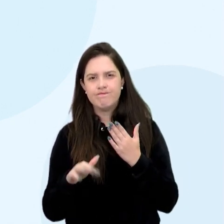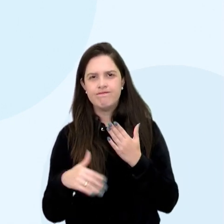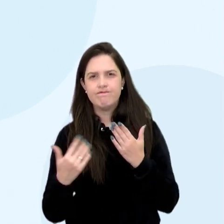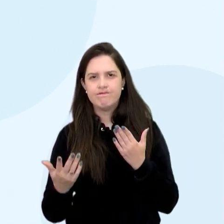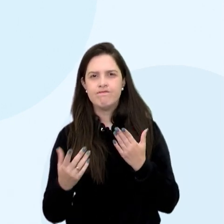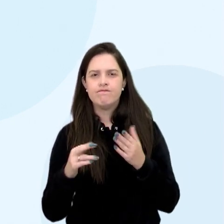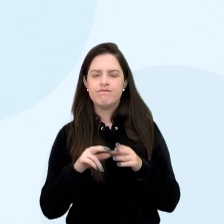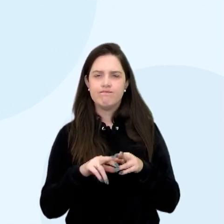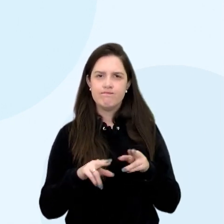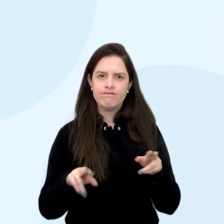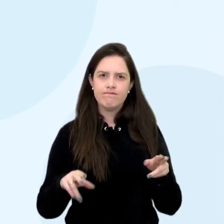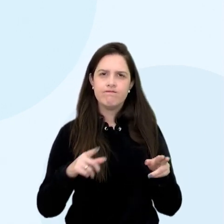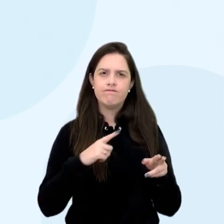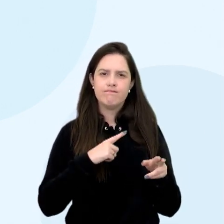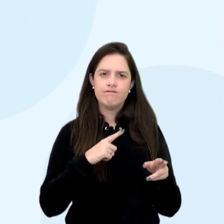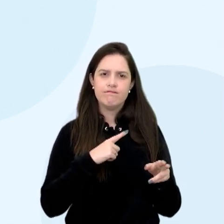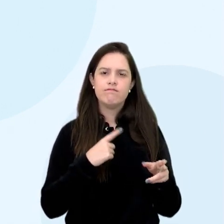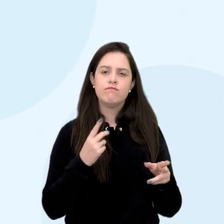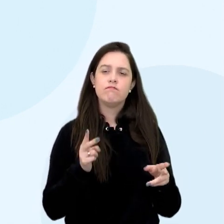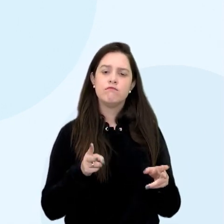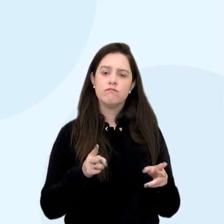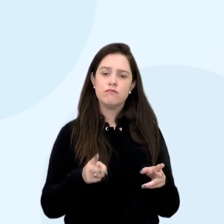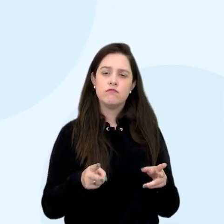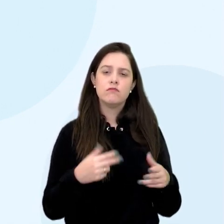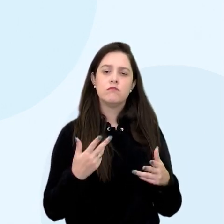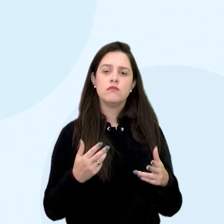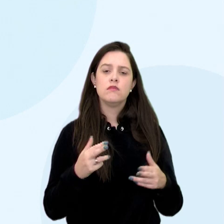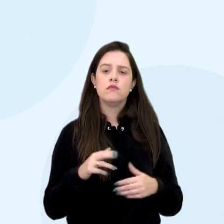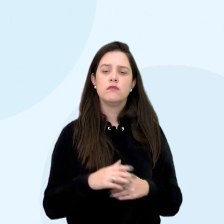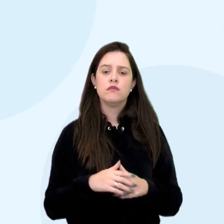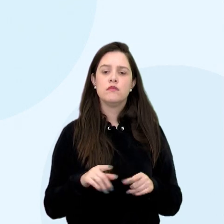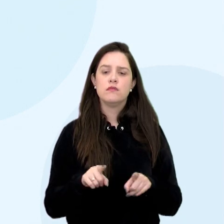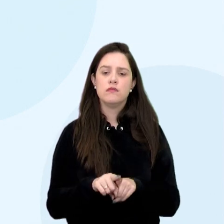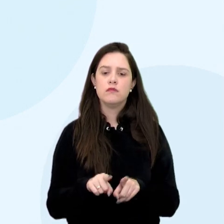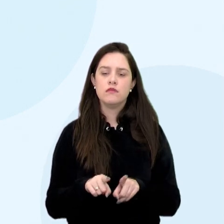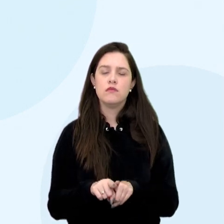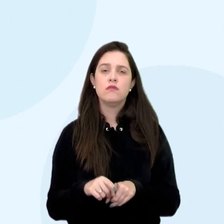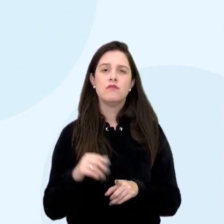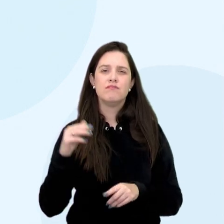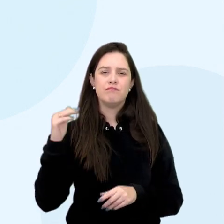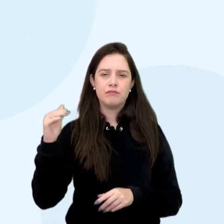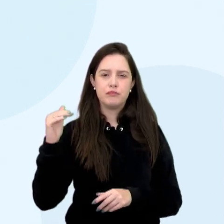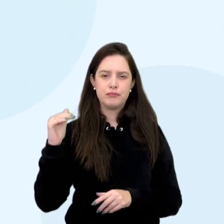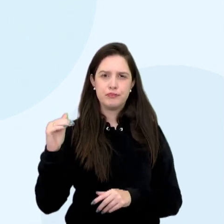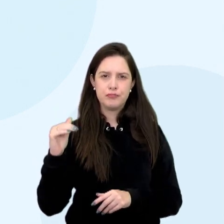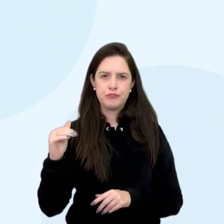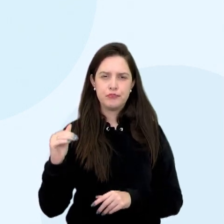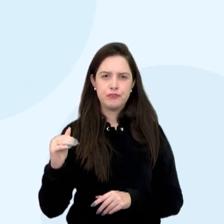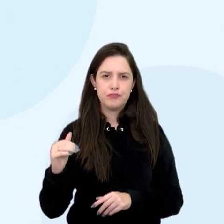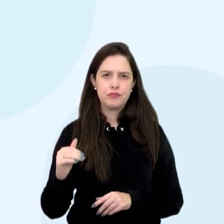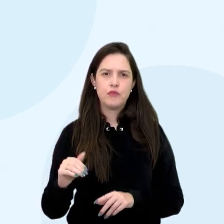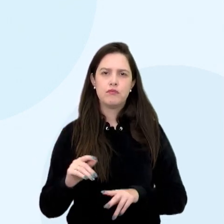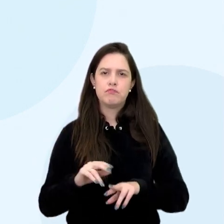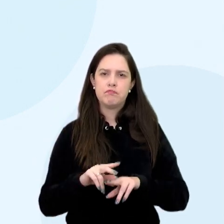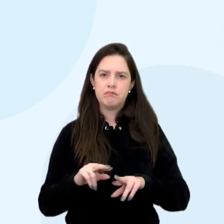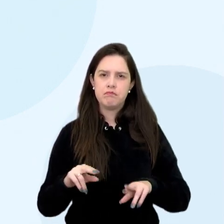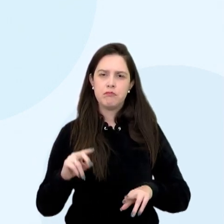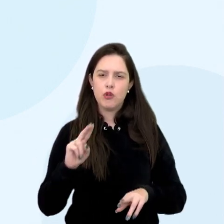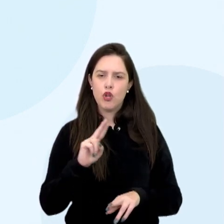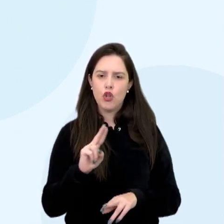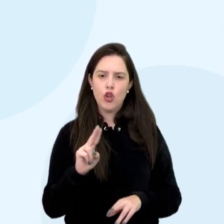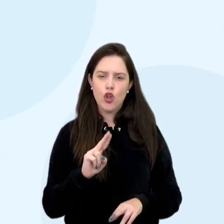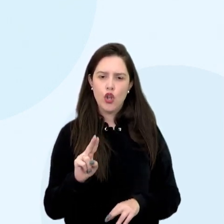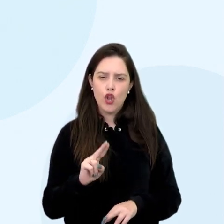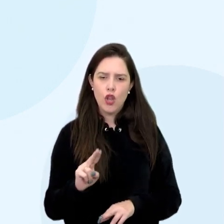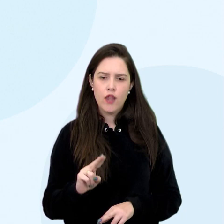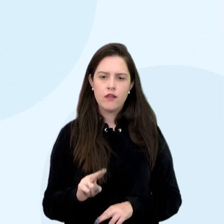Conrad, né, tem a descontinuidade de Morro-Fizit, que na realidade é conhecida como a descontinuidade de Morro, tem a